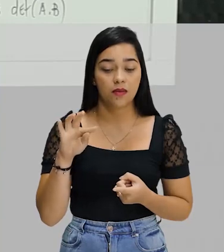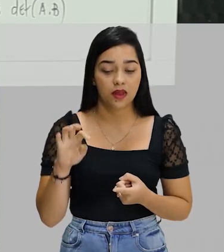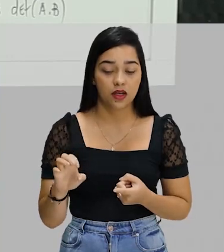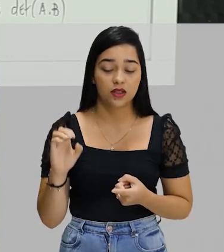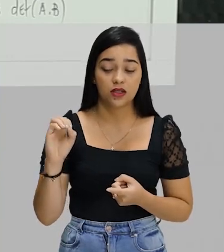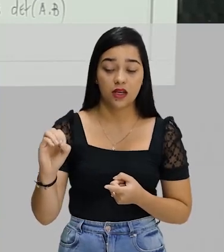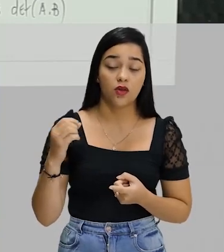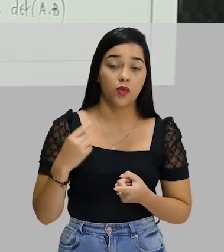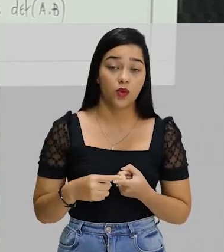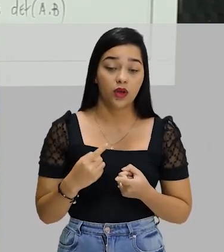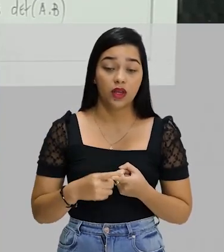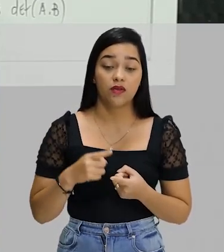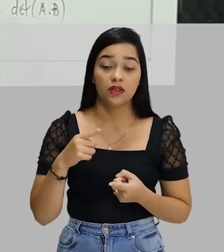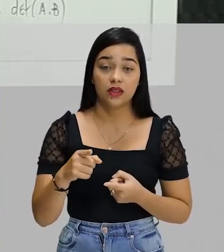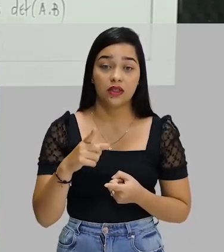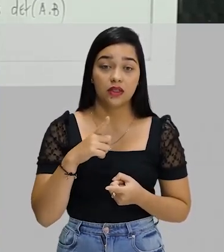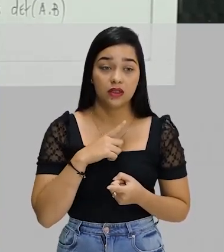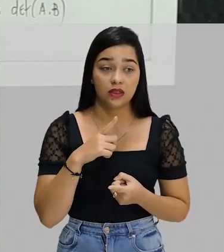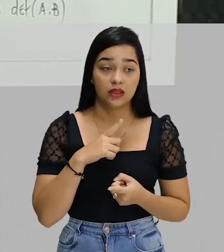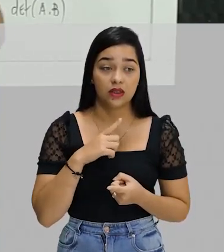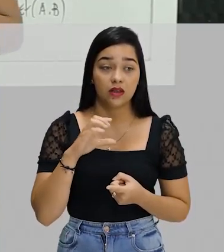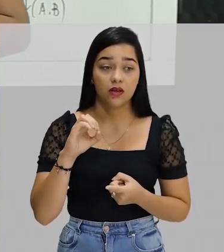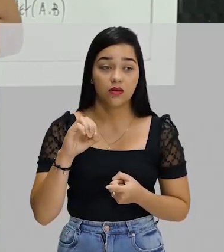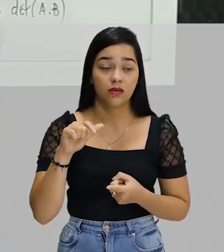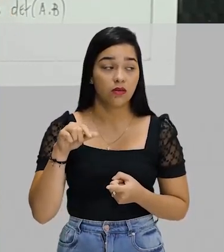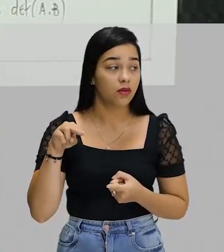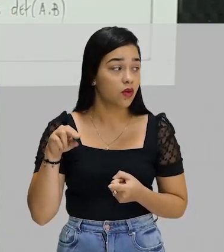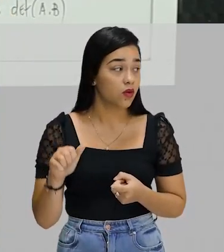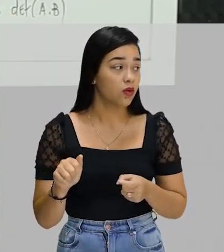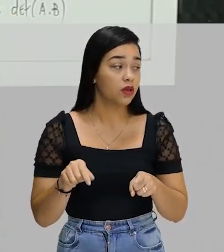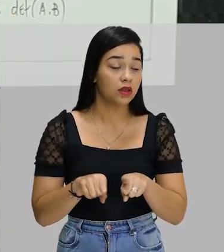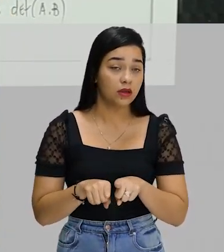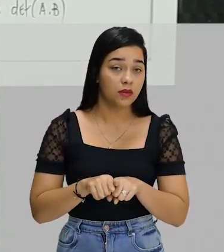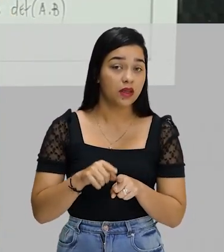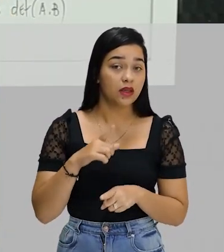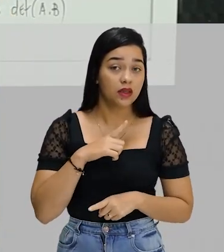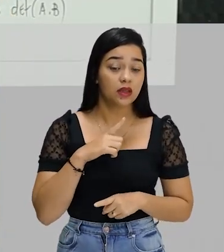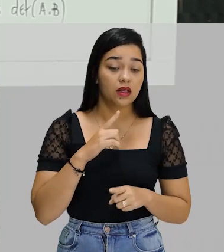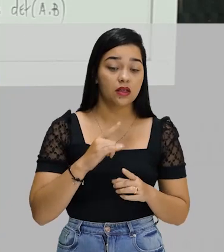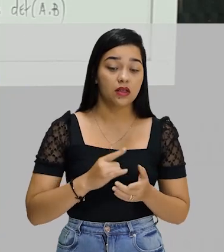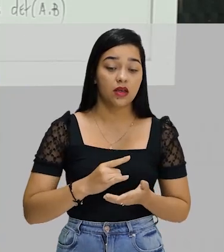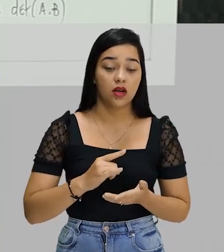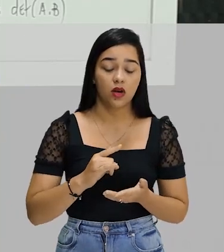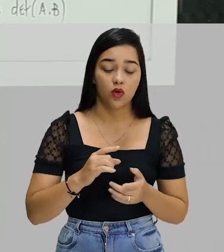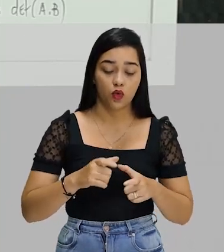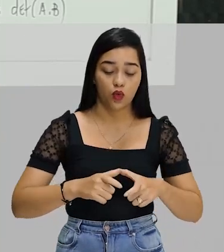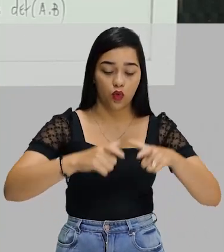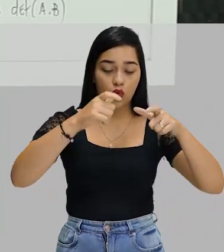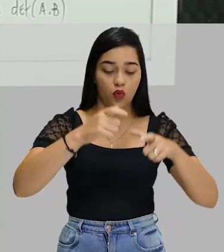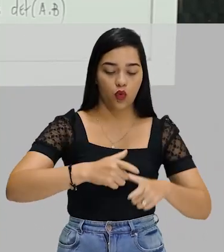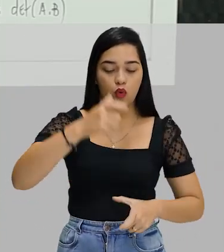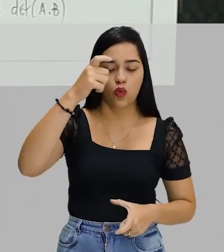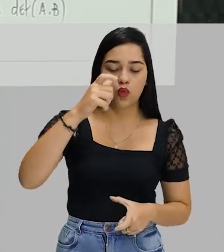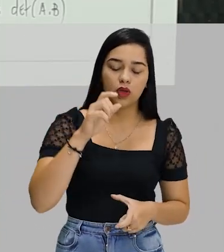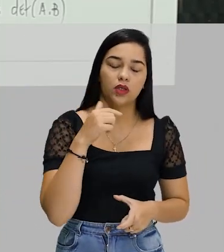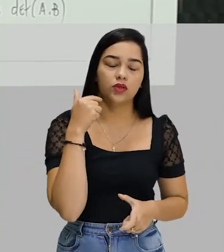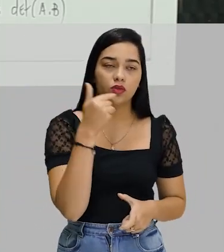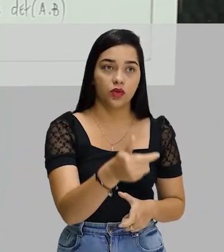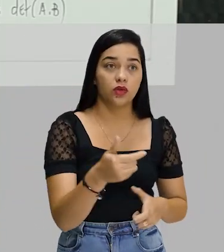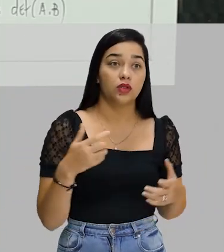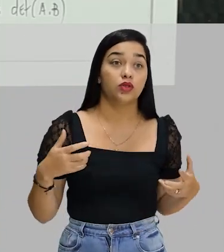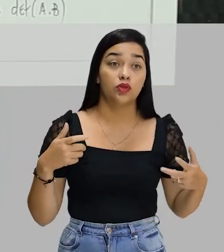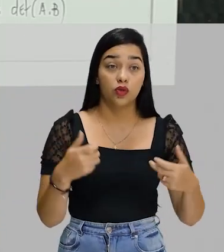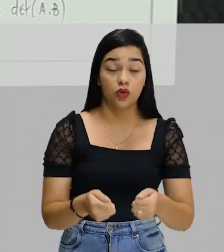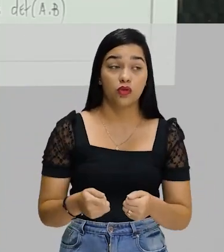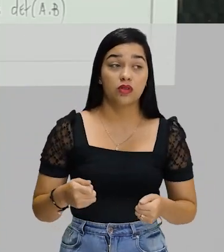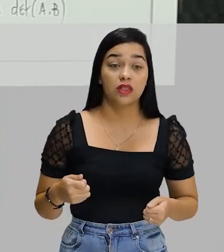zero porque você possui uma coluna nula. Tá? Você tem essa coluna aqui, ó, a coluna 2, toda